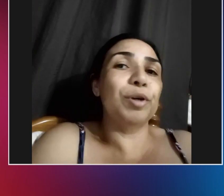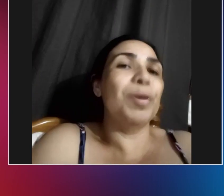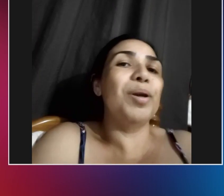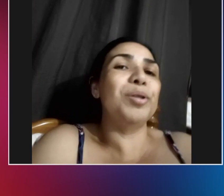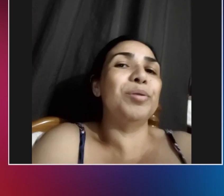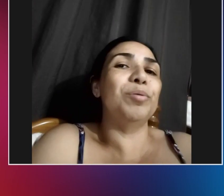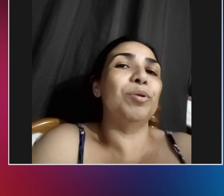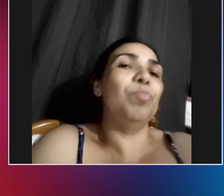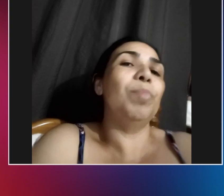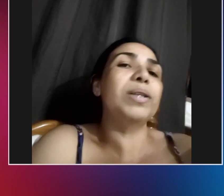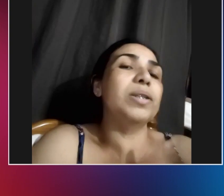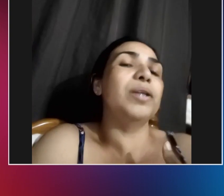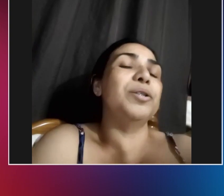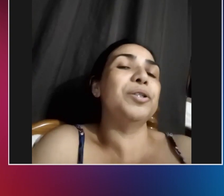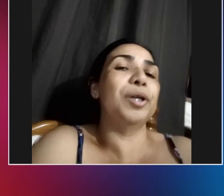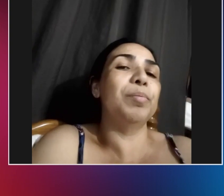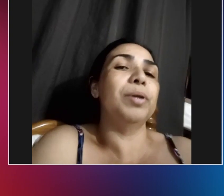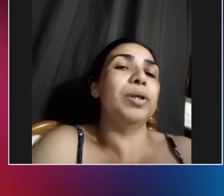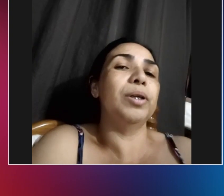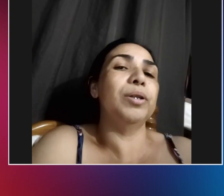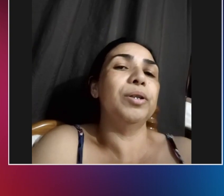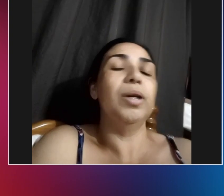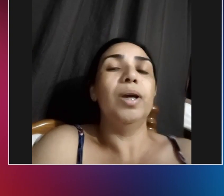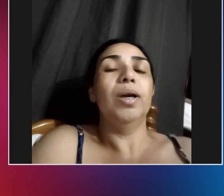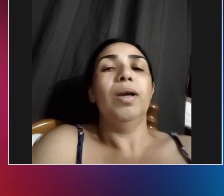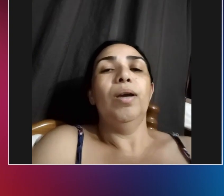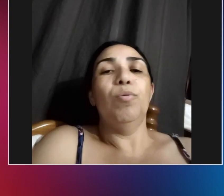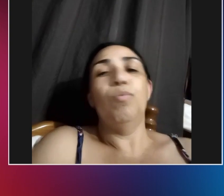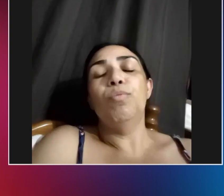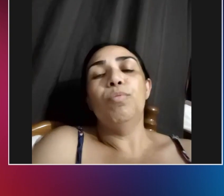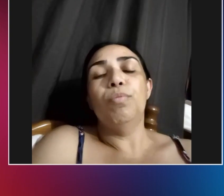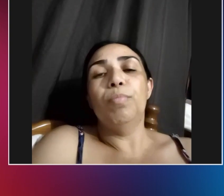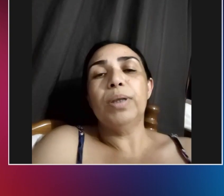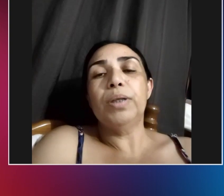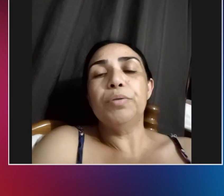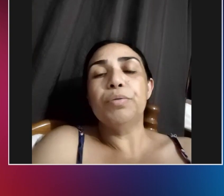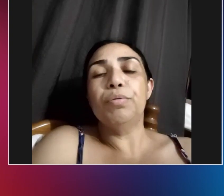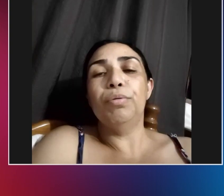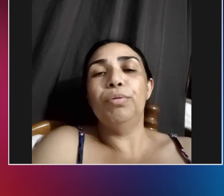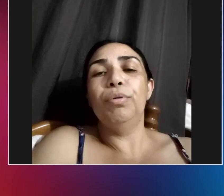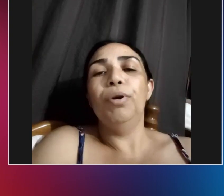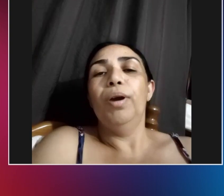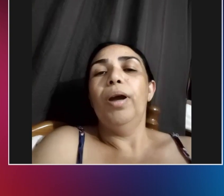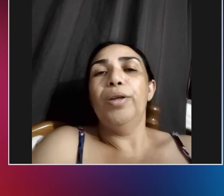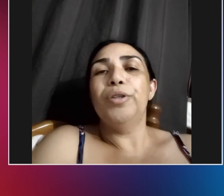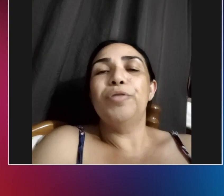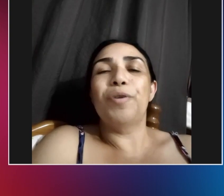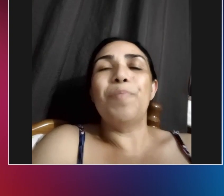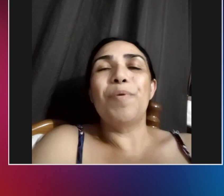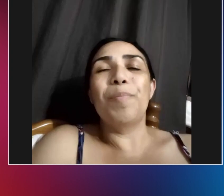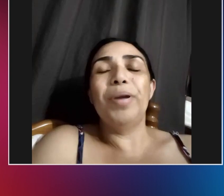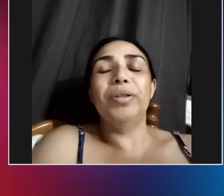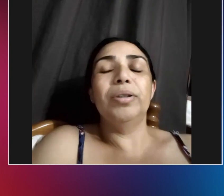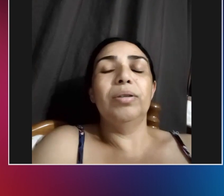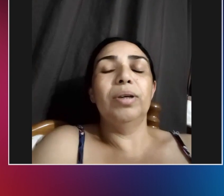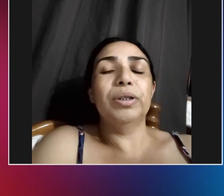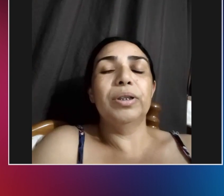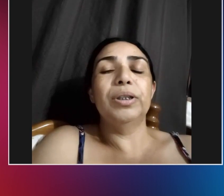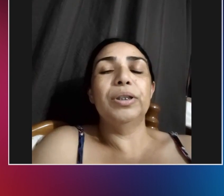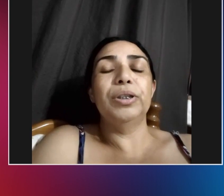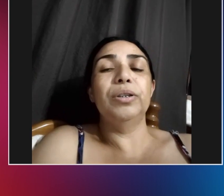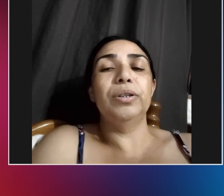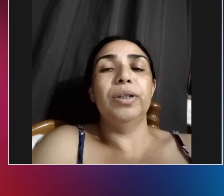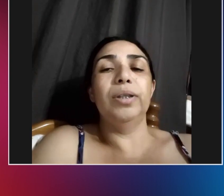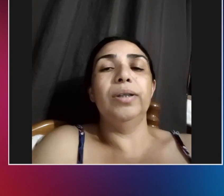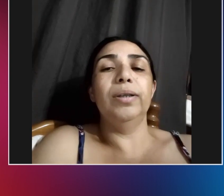fica perdido quando o paciente chega pra gente, um paciente surdo, a gente fica um pouco perdido, então acho que a